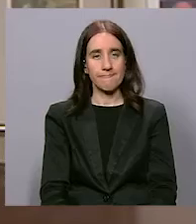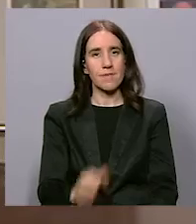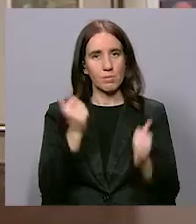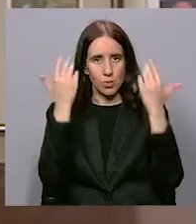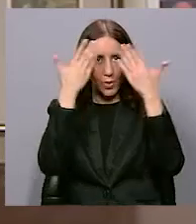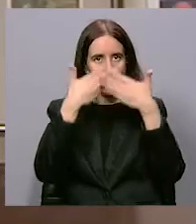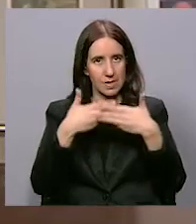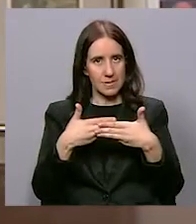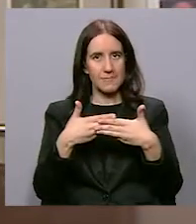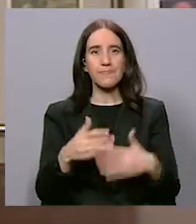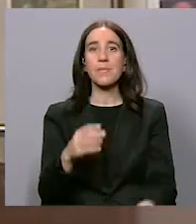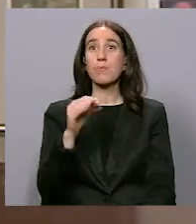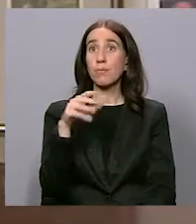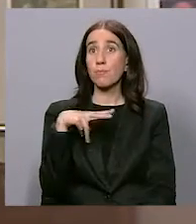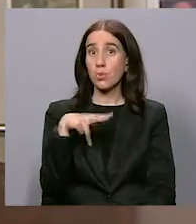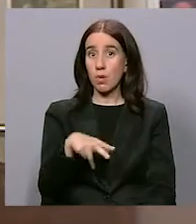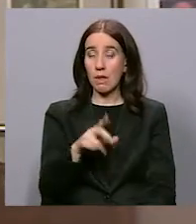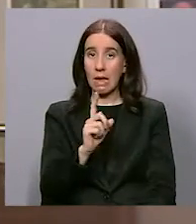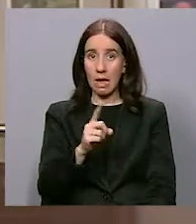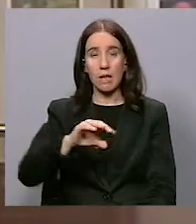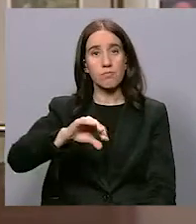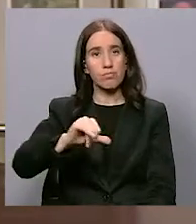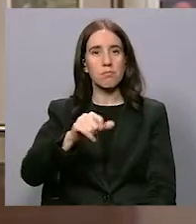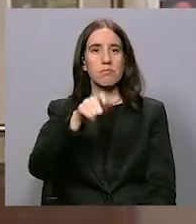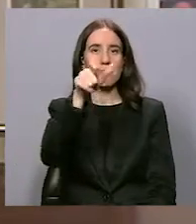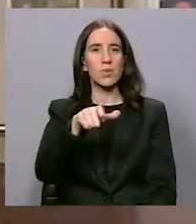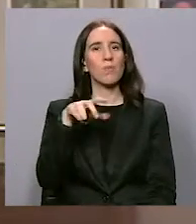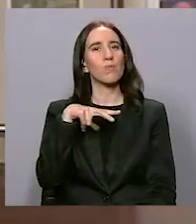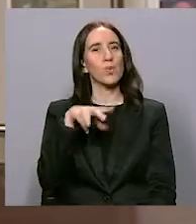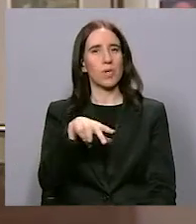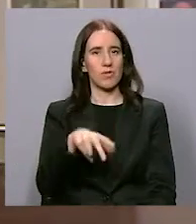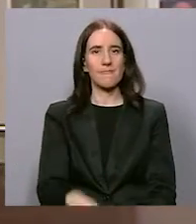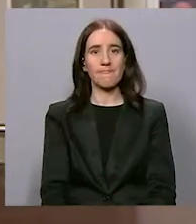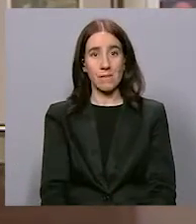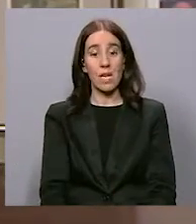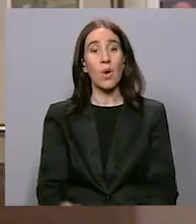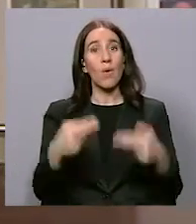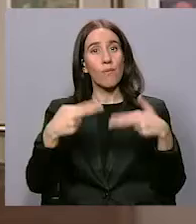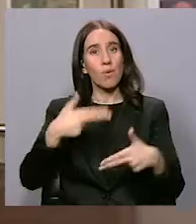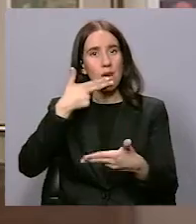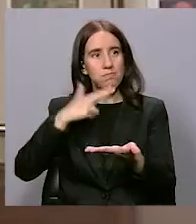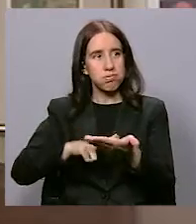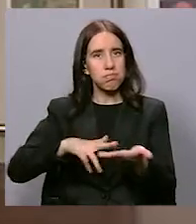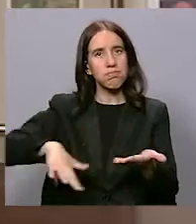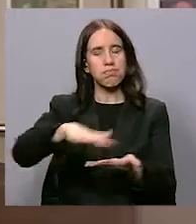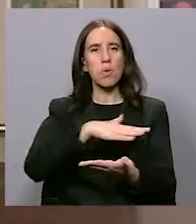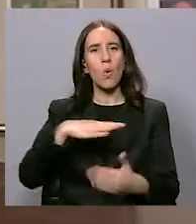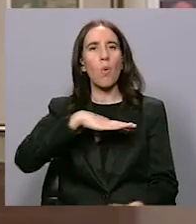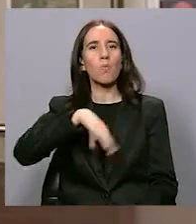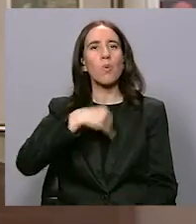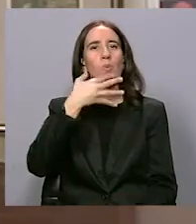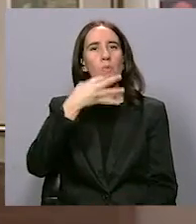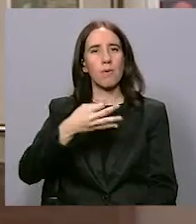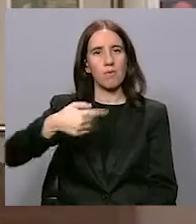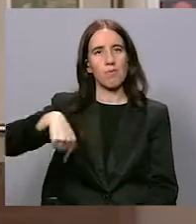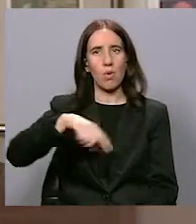um boa noite portugal é onde se encontram português nas nossas fronteiras físicas por todo o